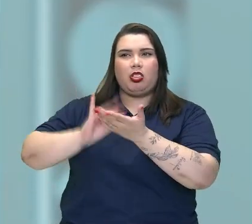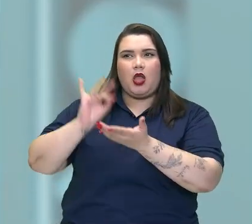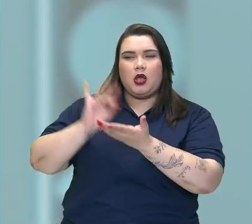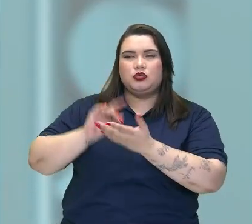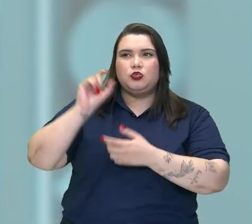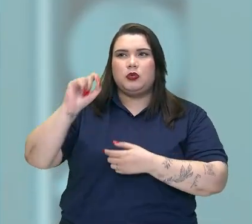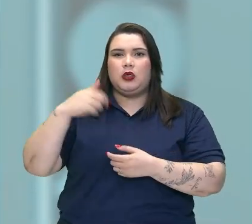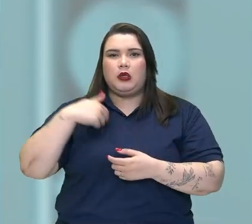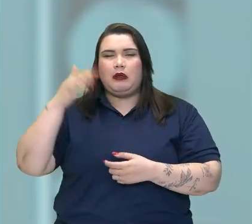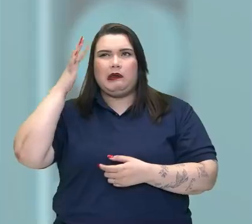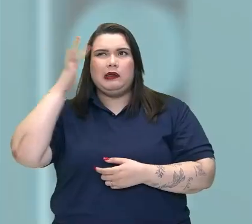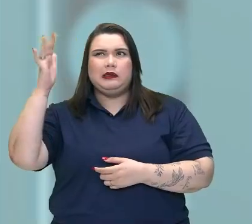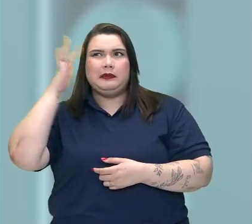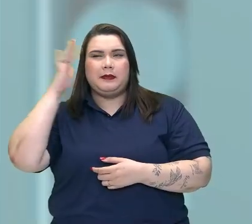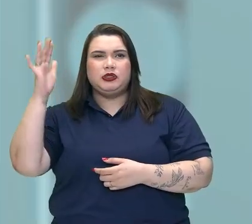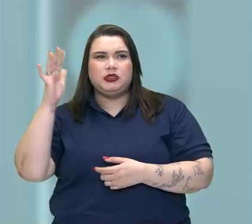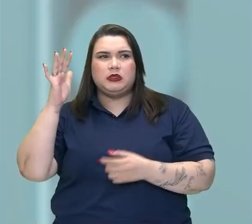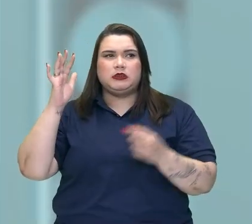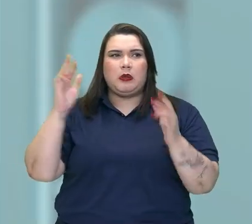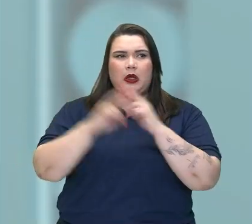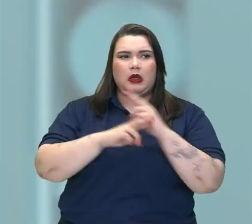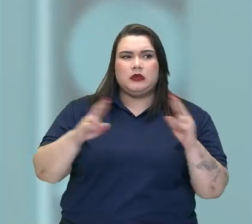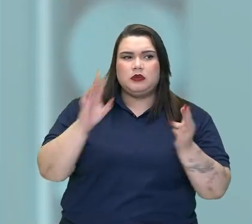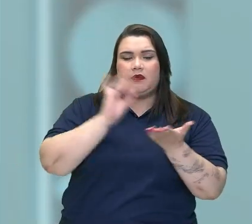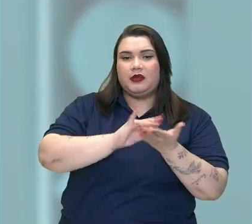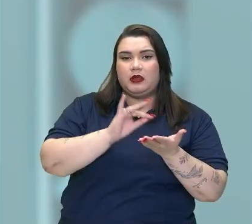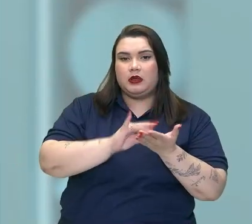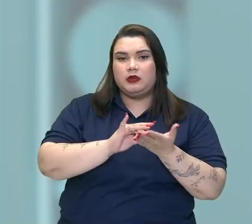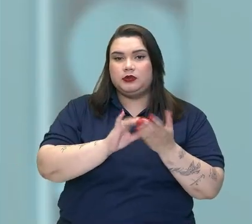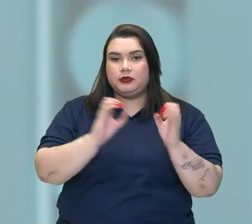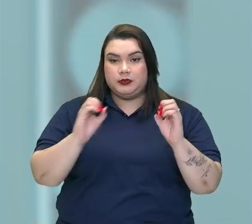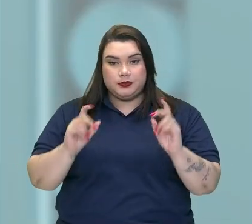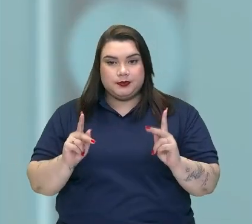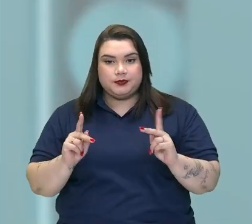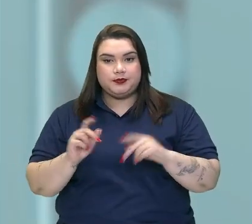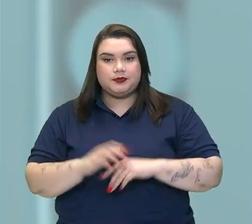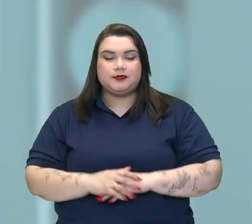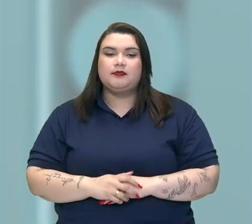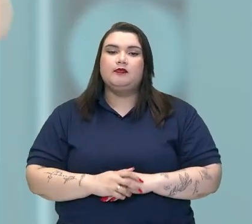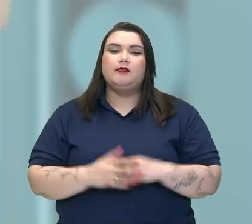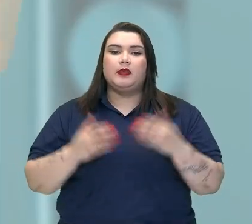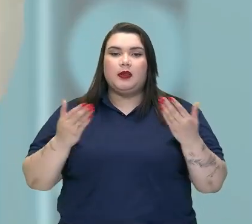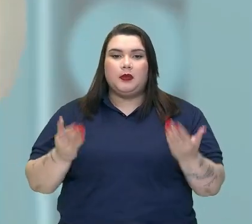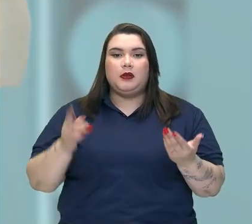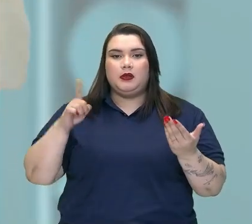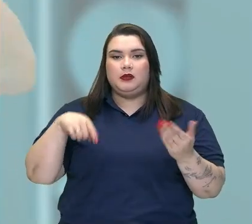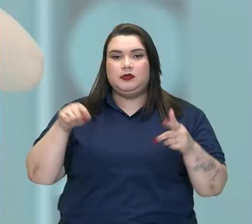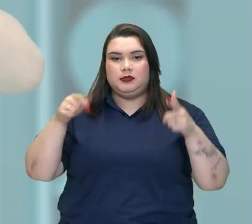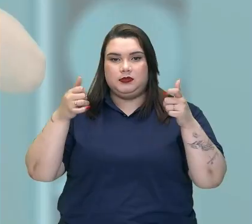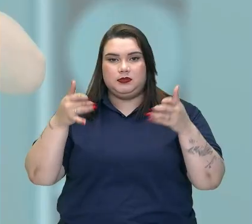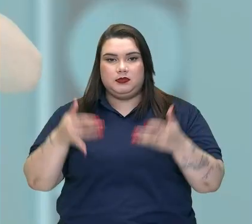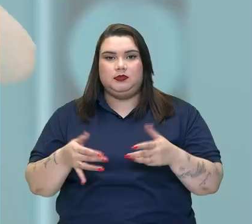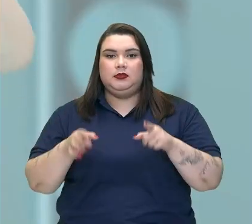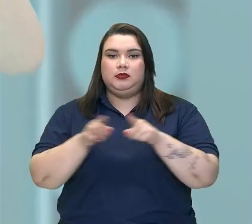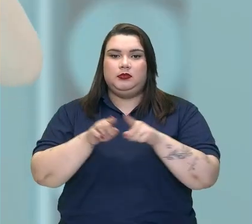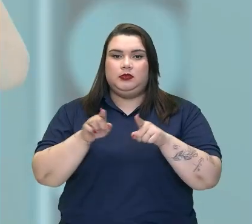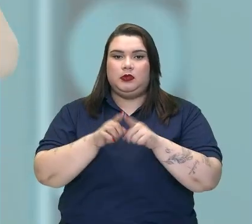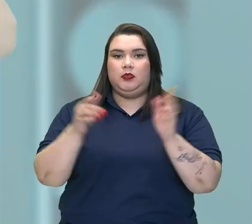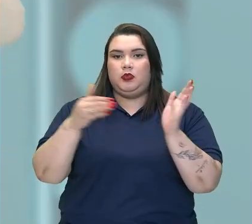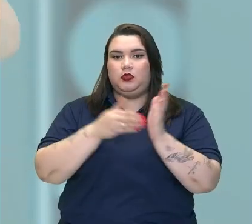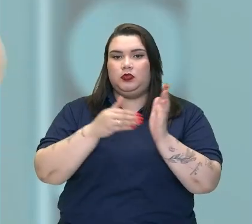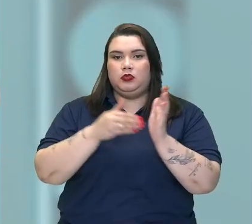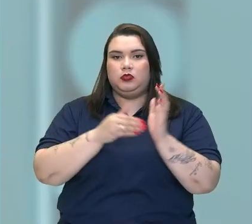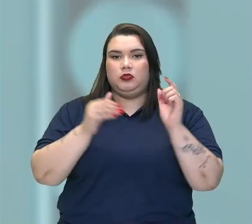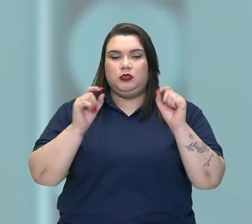Afinal, o que é fantástico e o que é realidade, ok? Então, É isso, e nós vamos ter, né, por fim, essa